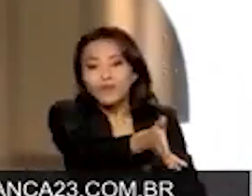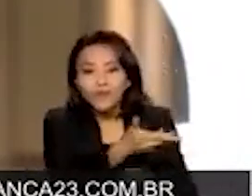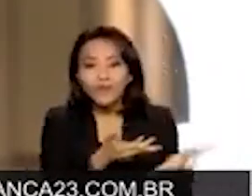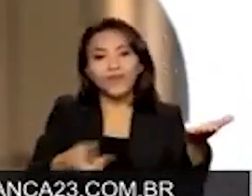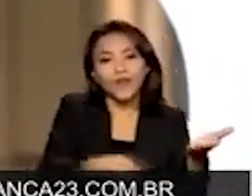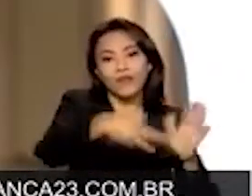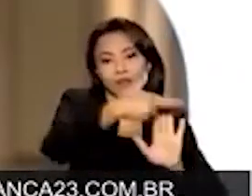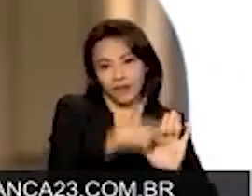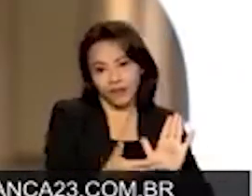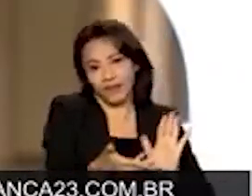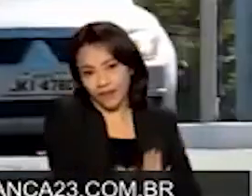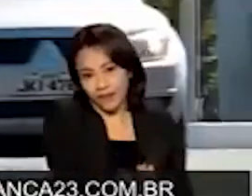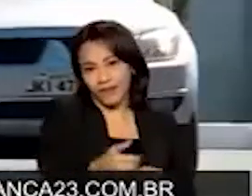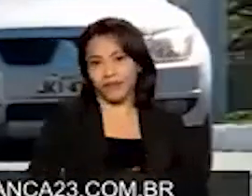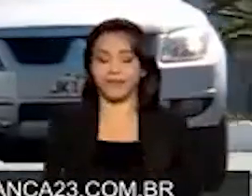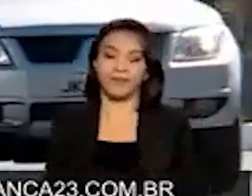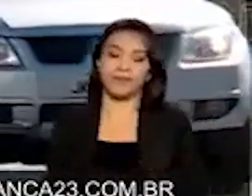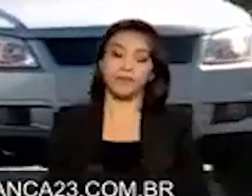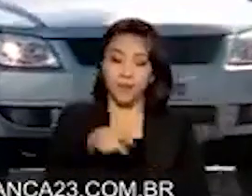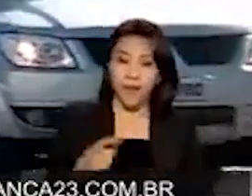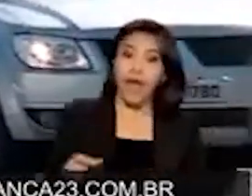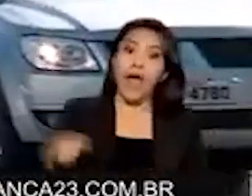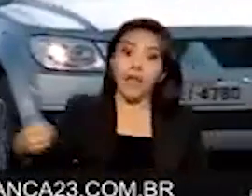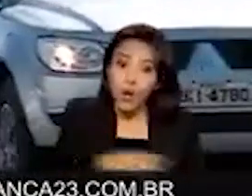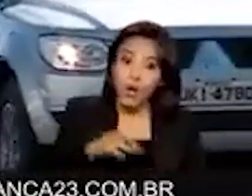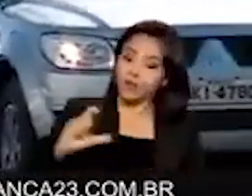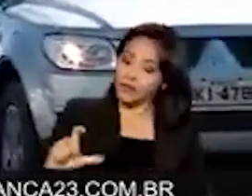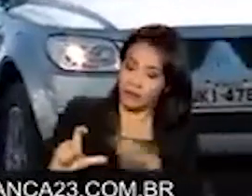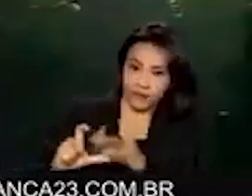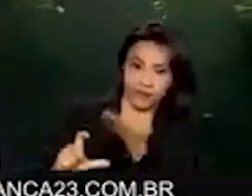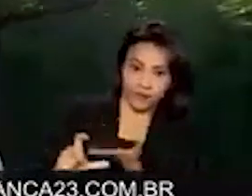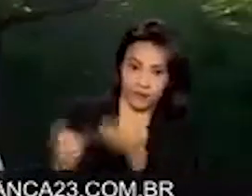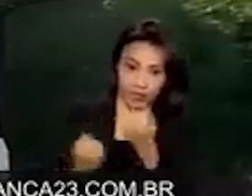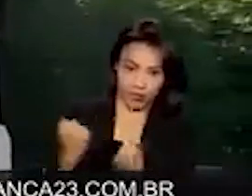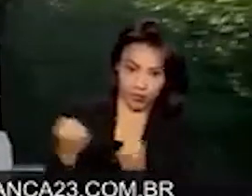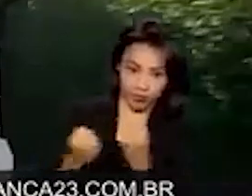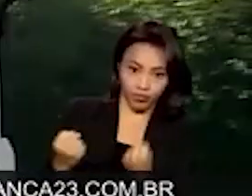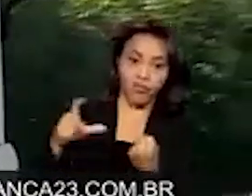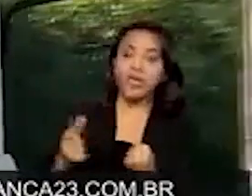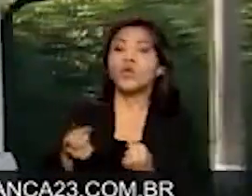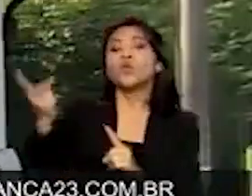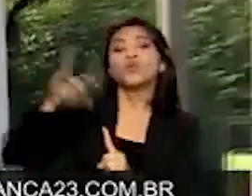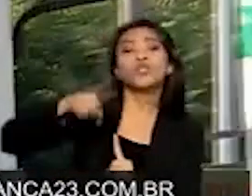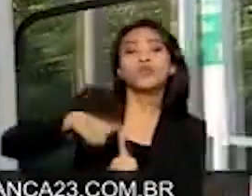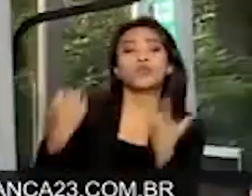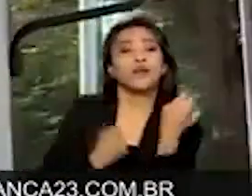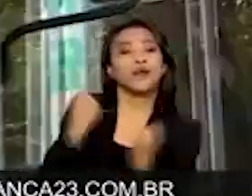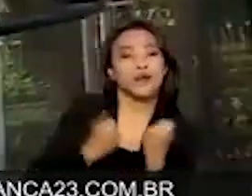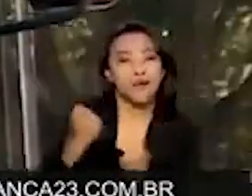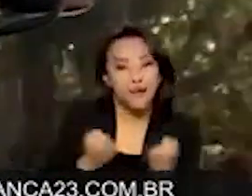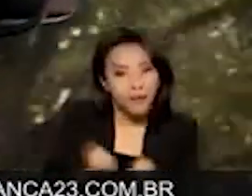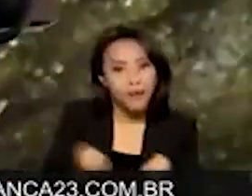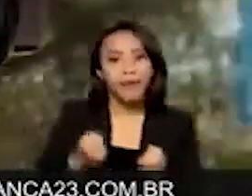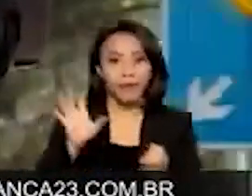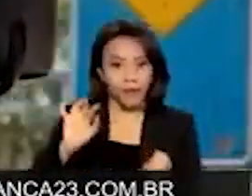novas, no novo padrão. A nova versão da carteira de motorista identifica o tipo de veículo permitido